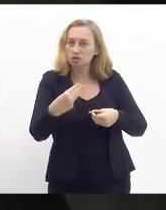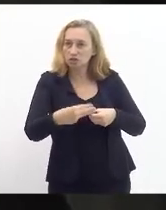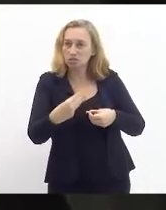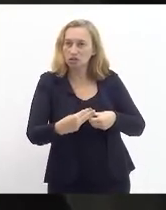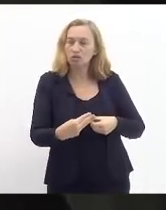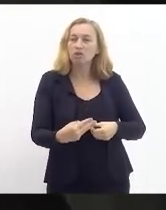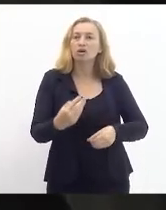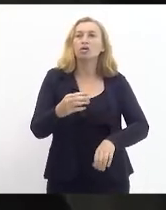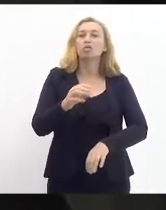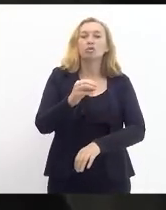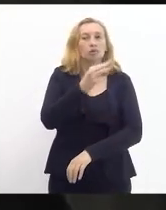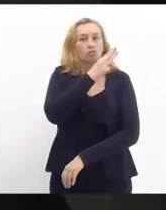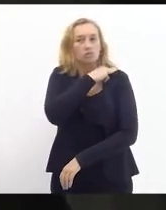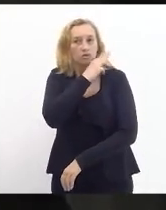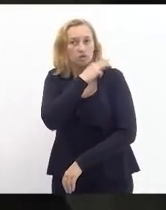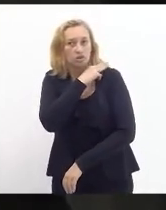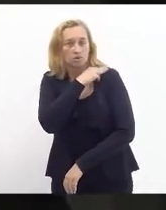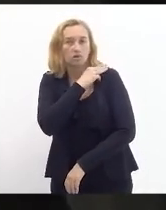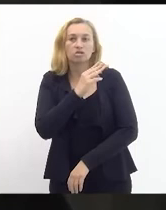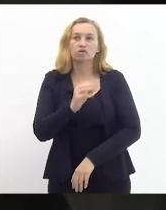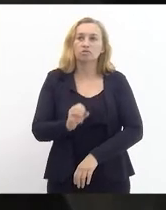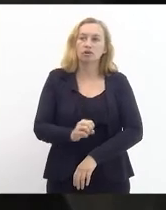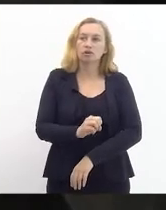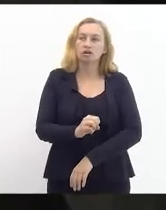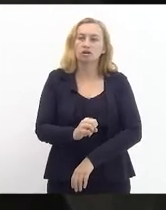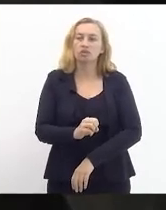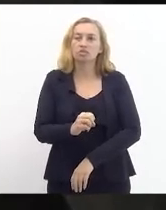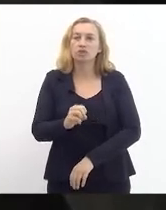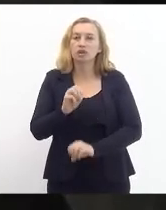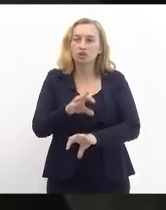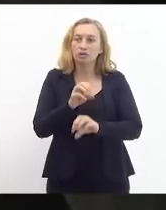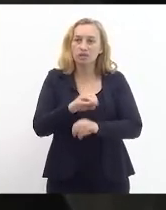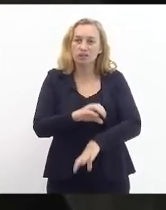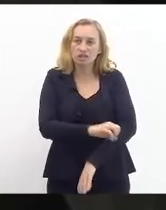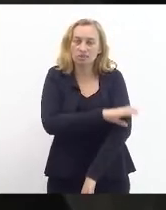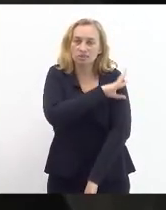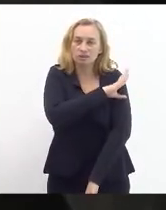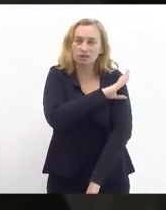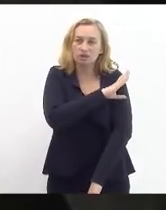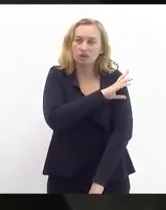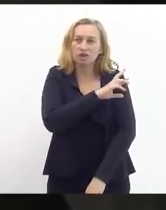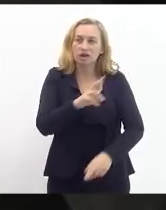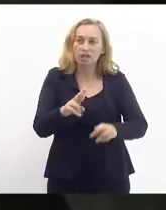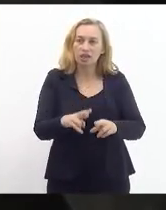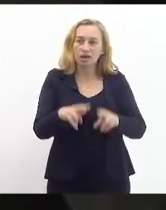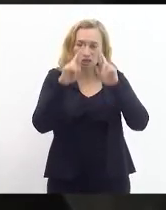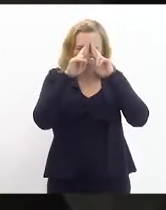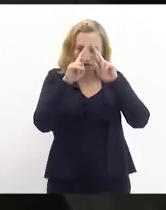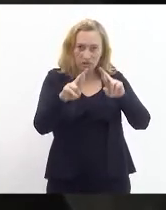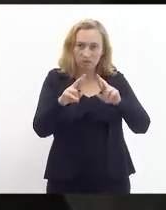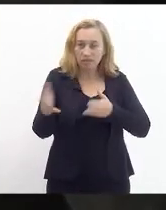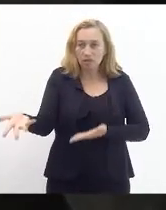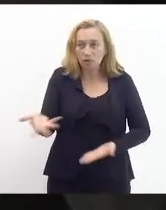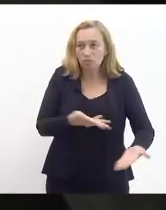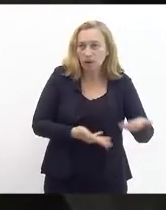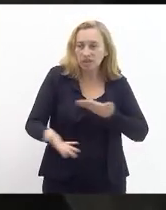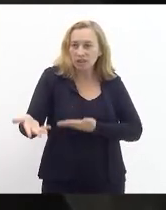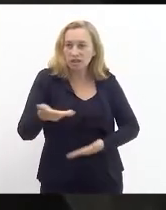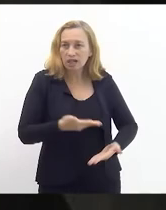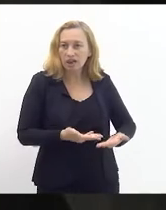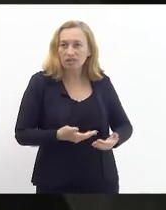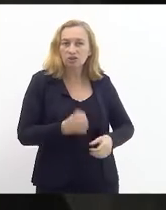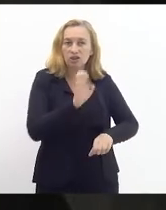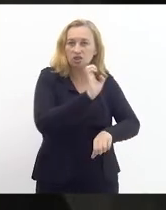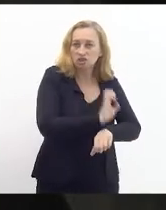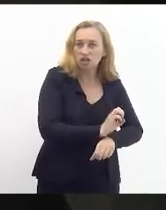o ensino médio a responsabilidade de dois estados ensino fundamental é de responsabilidade compartilhada entre Estados